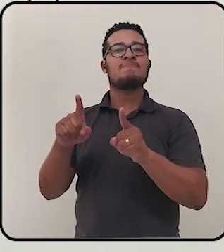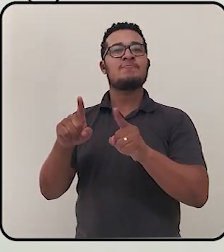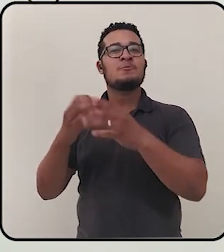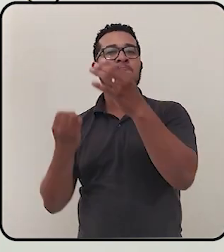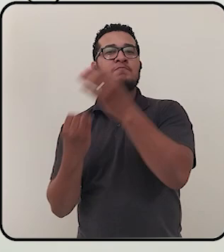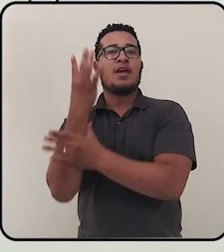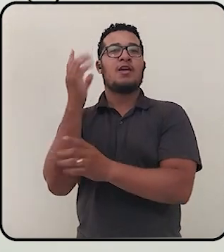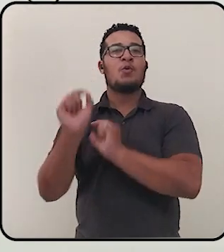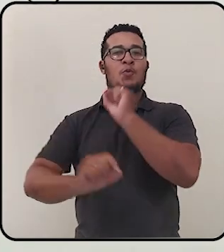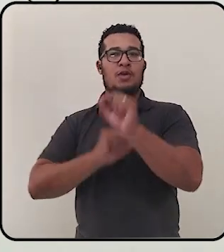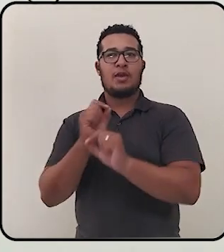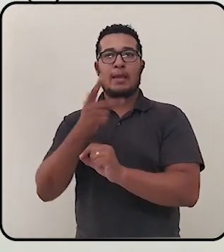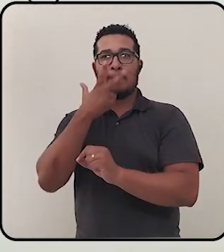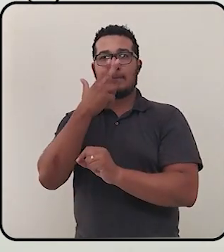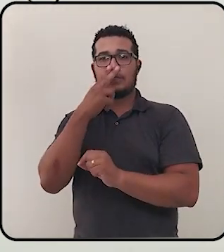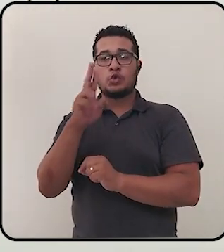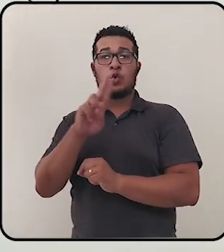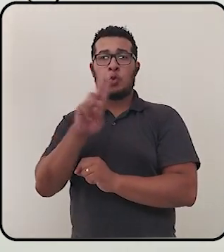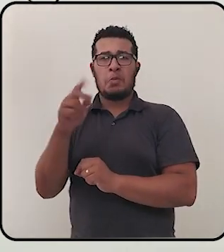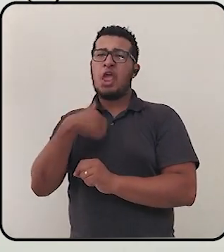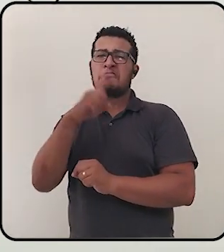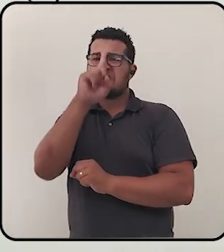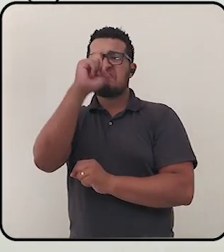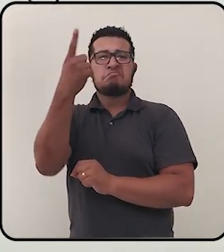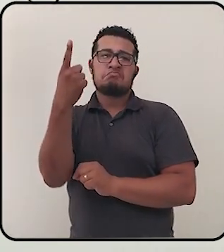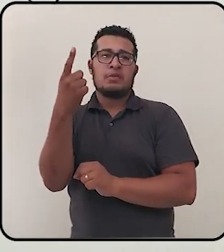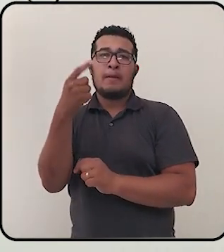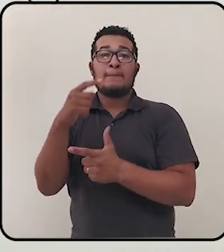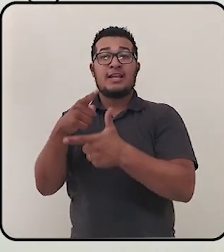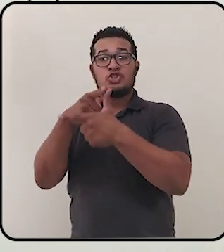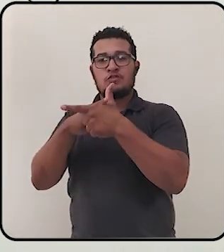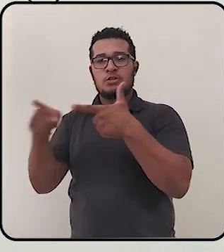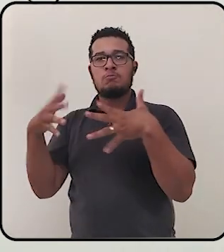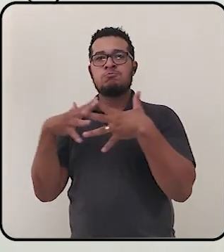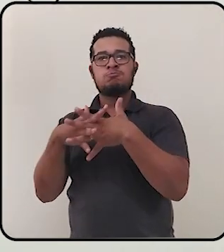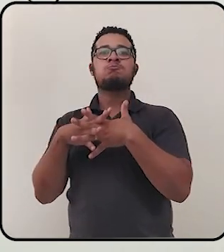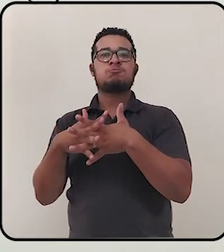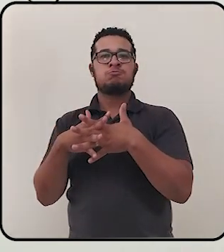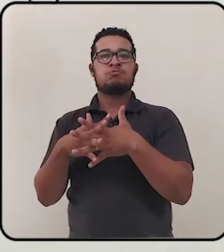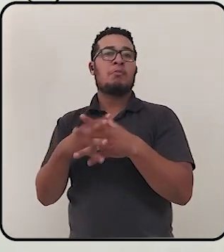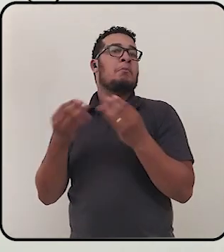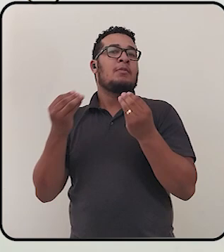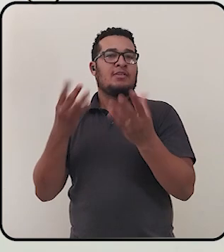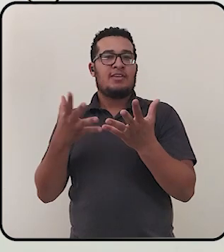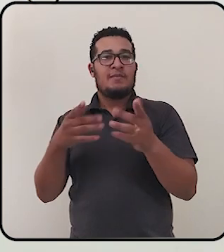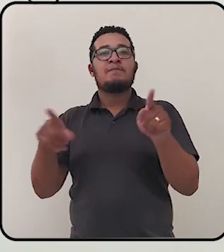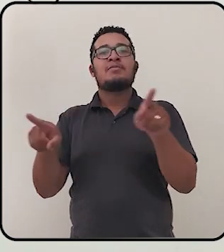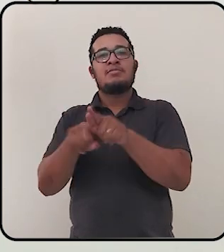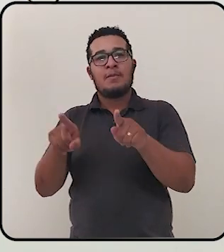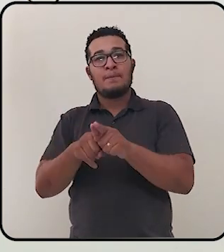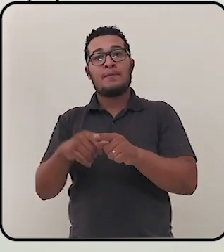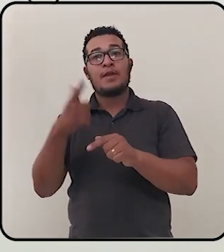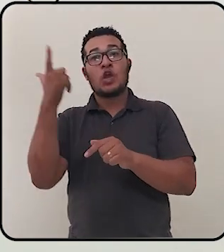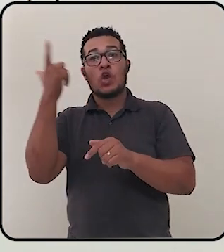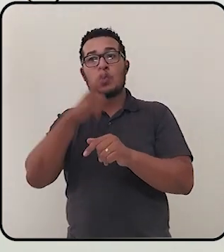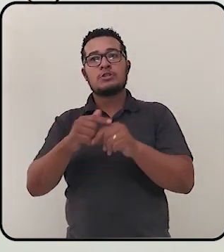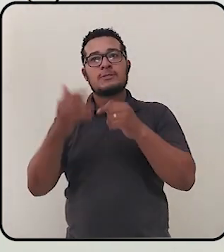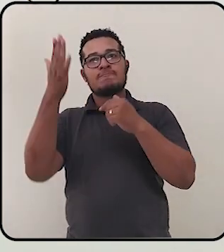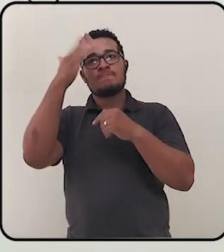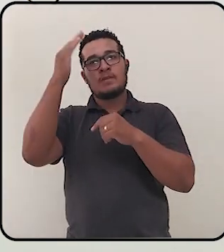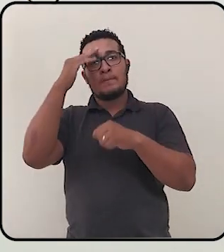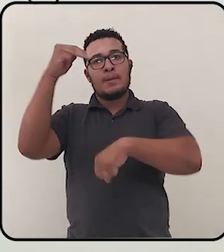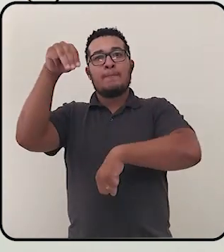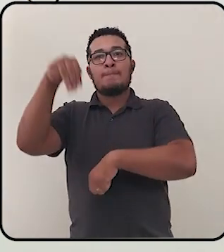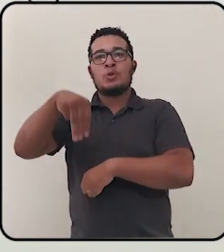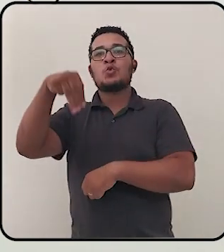horas. Aqui, de propósito, eu criei, né, um número fictício na divisão não exata,